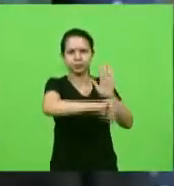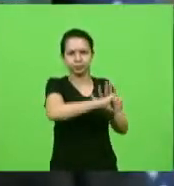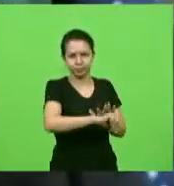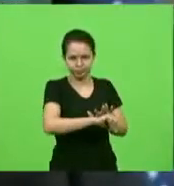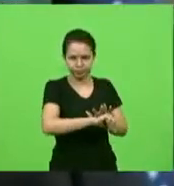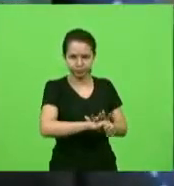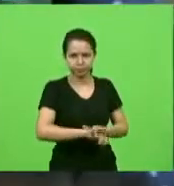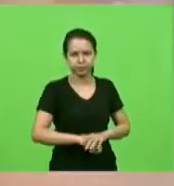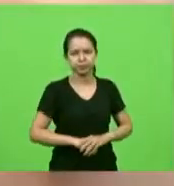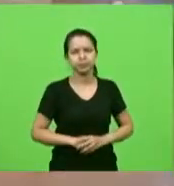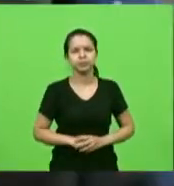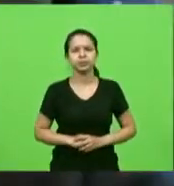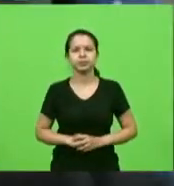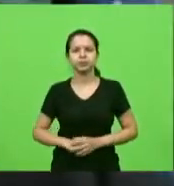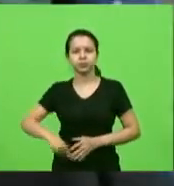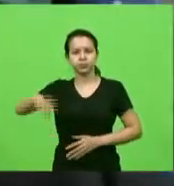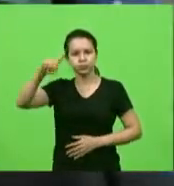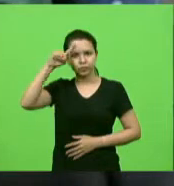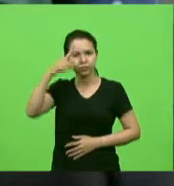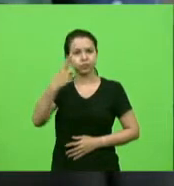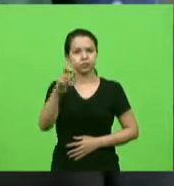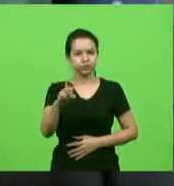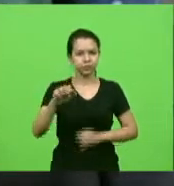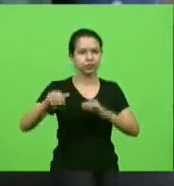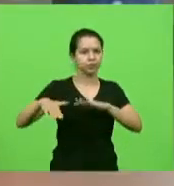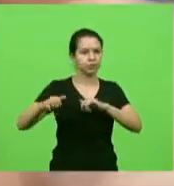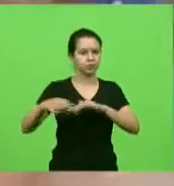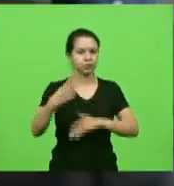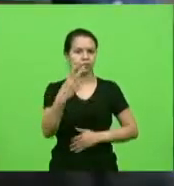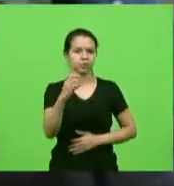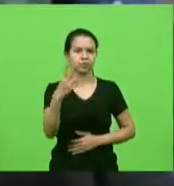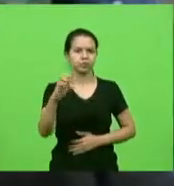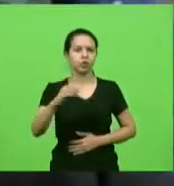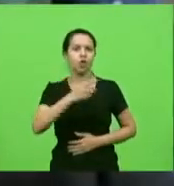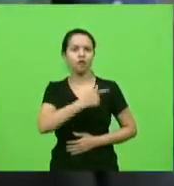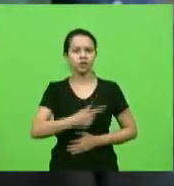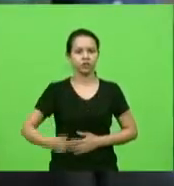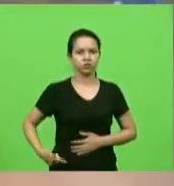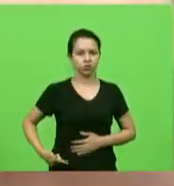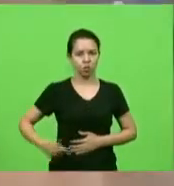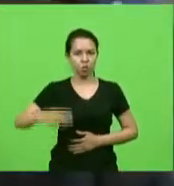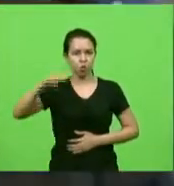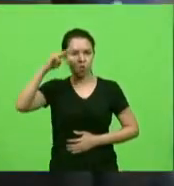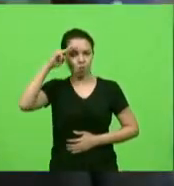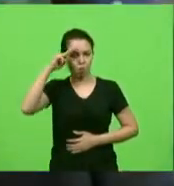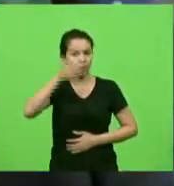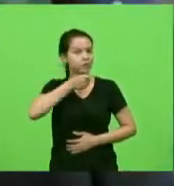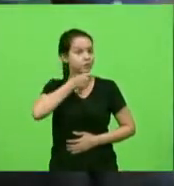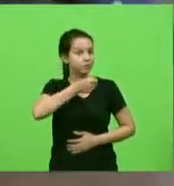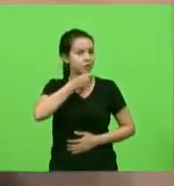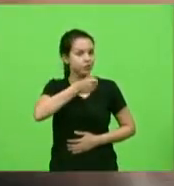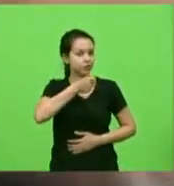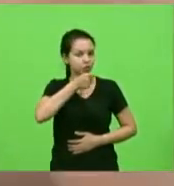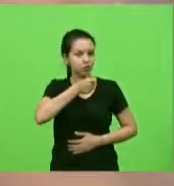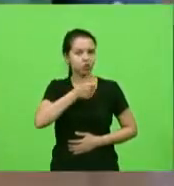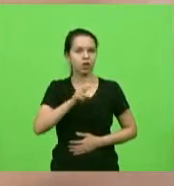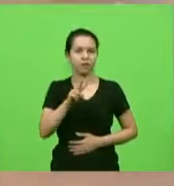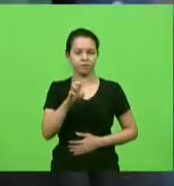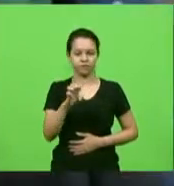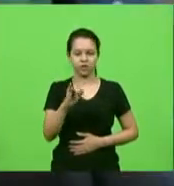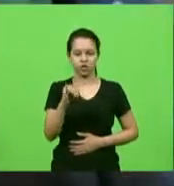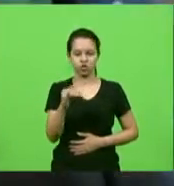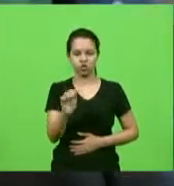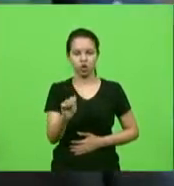operação. No dia 15 de setembro de 2020, o senhor governador Carlos Moisés da Silva, em entrevista à revista Veja, ao